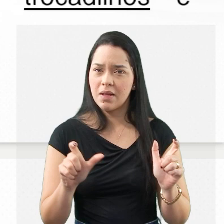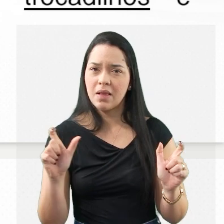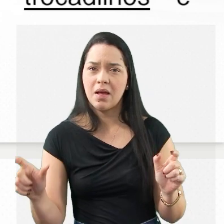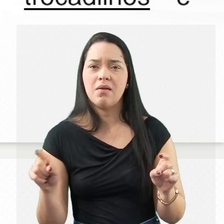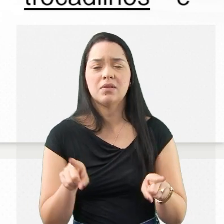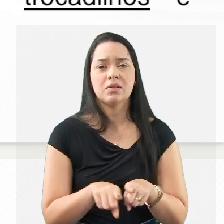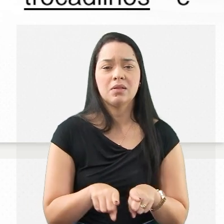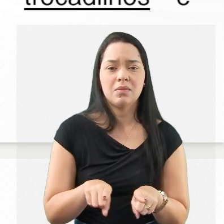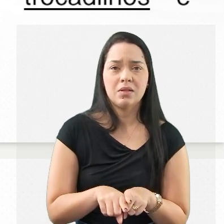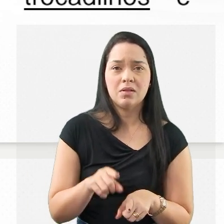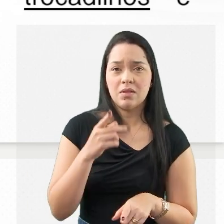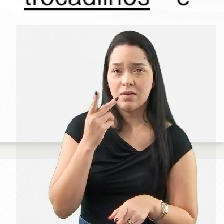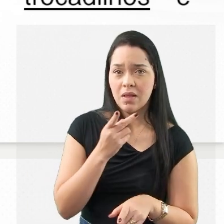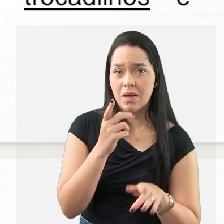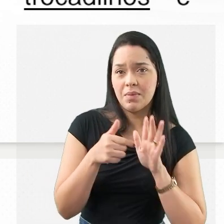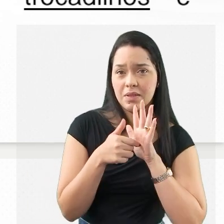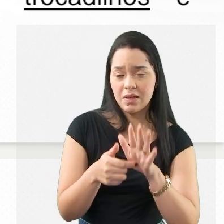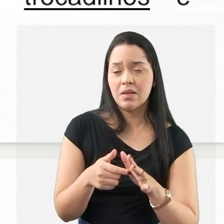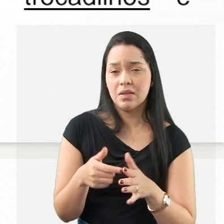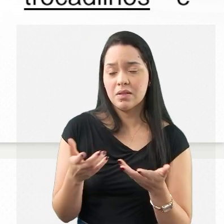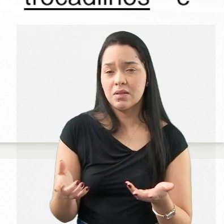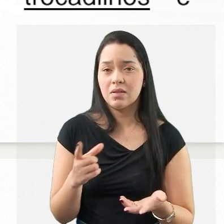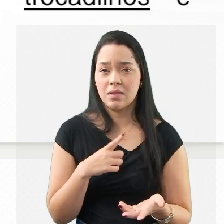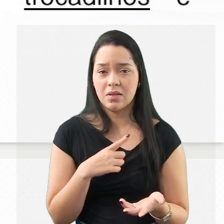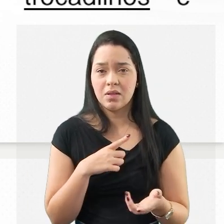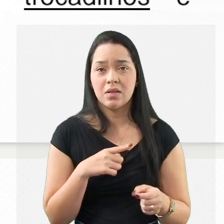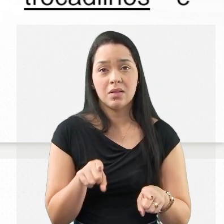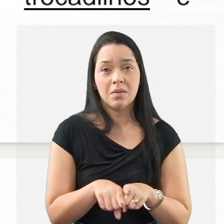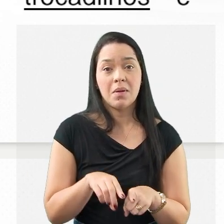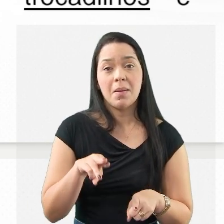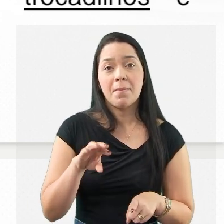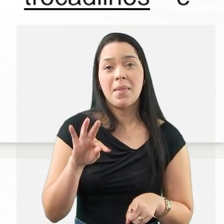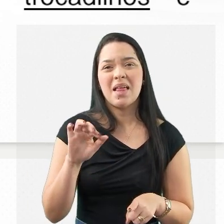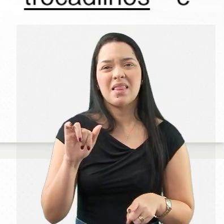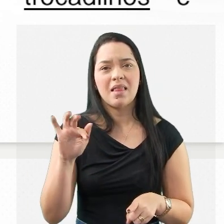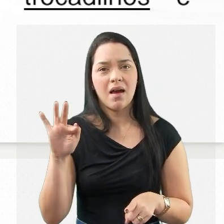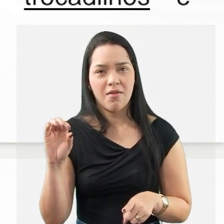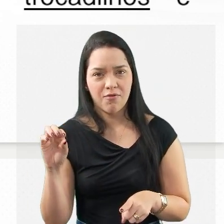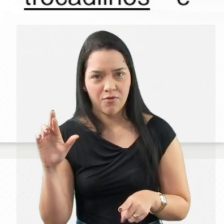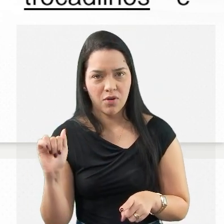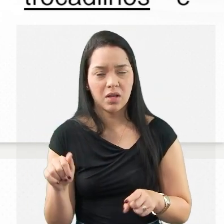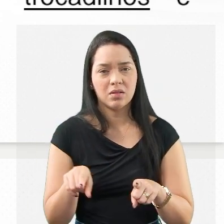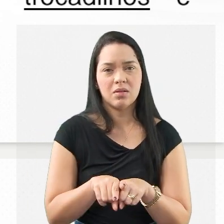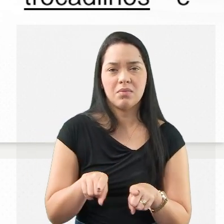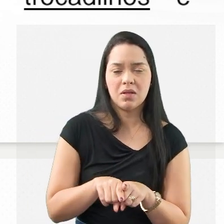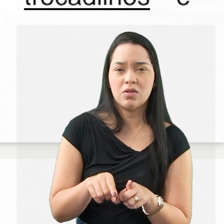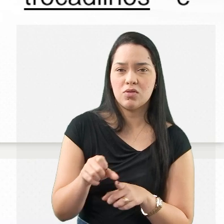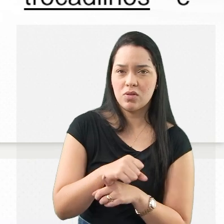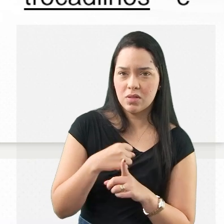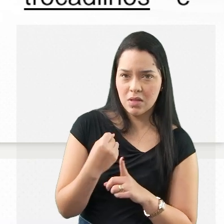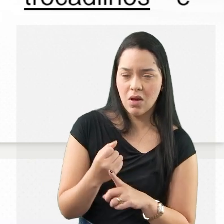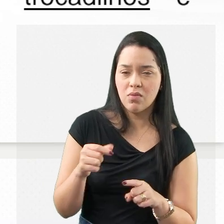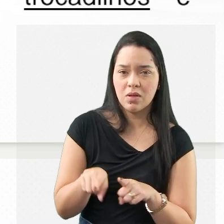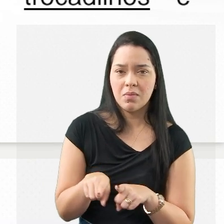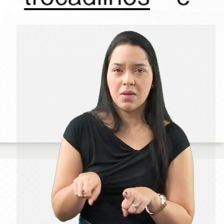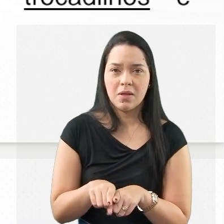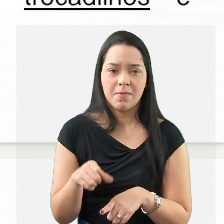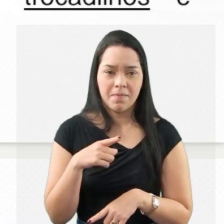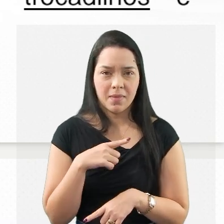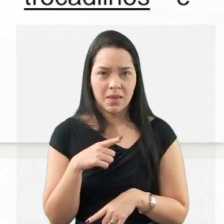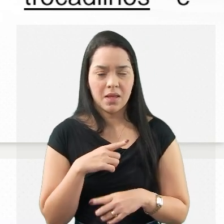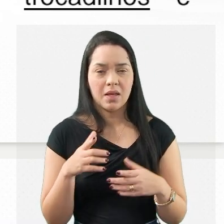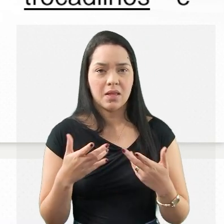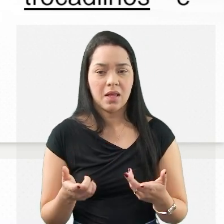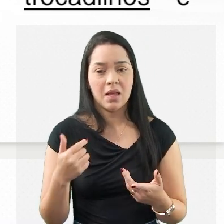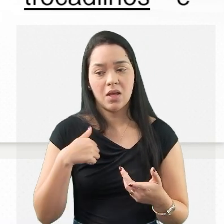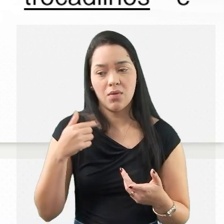estão sendo apresentadas nesse cordel, metáforas, né? Às vezes eu trago um aspecto social e faço uma metáfora, e essa